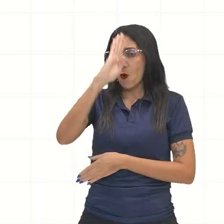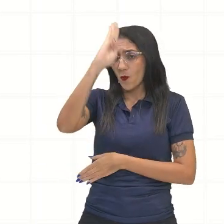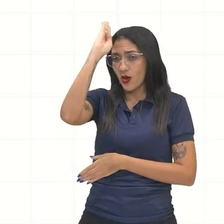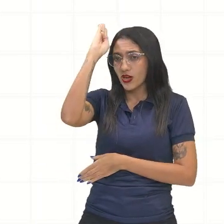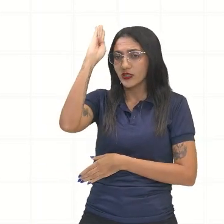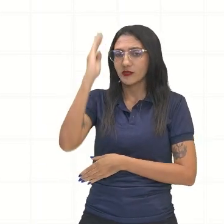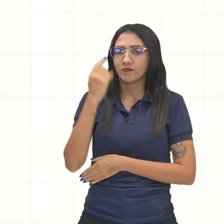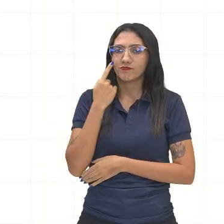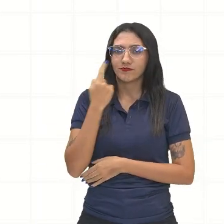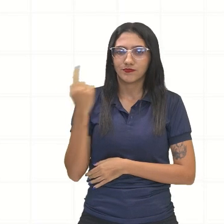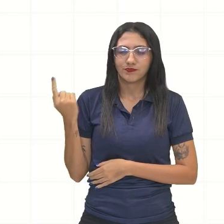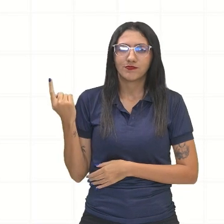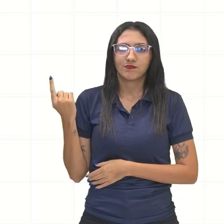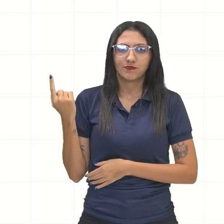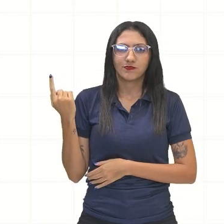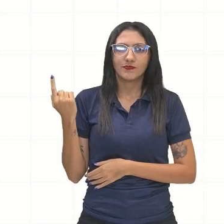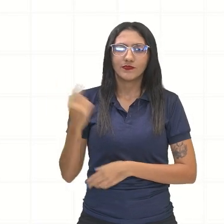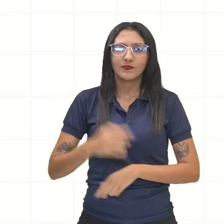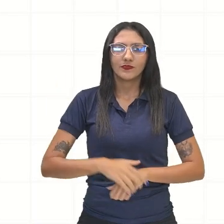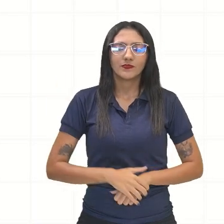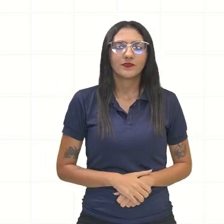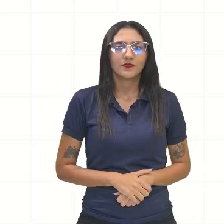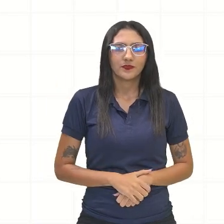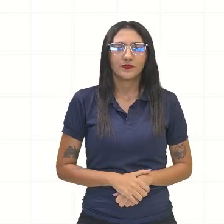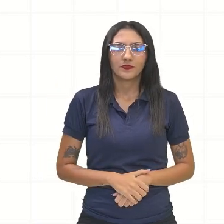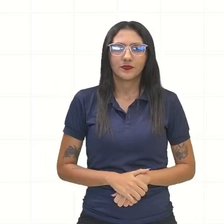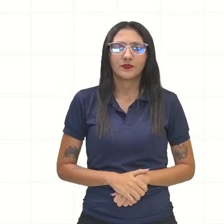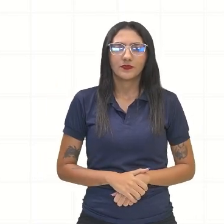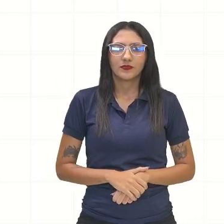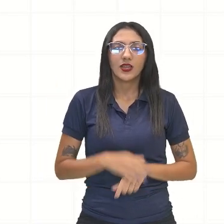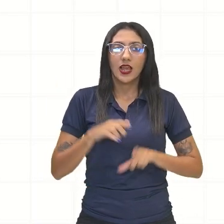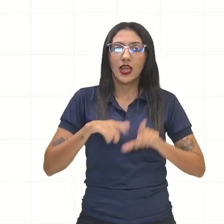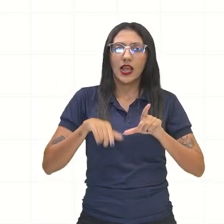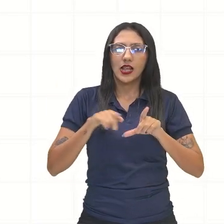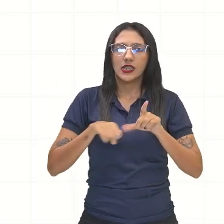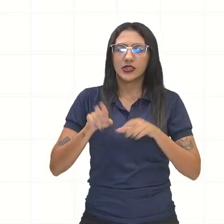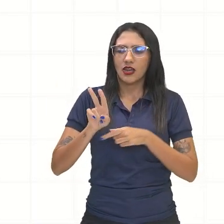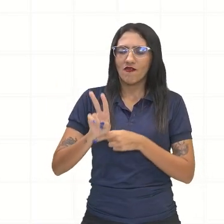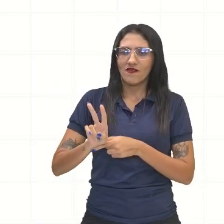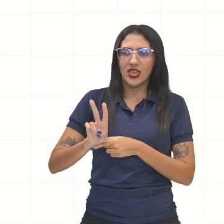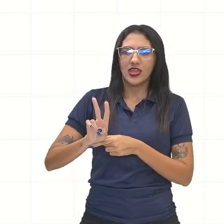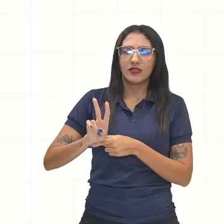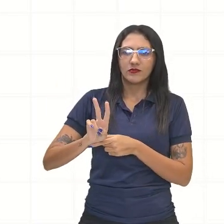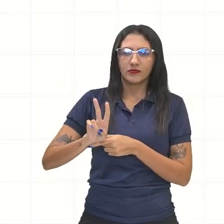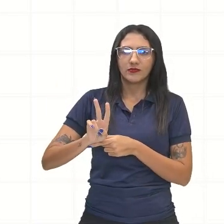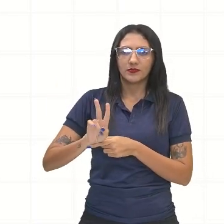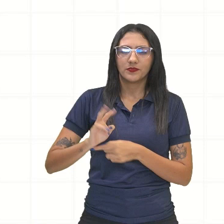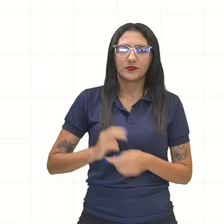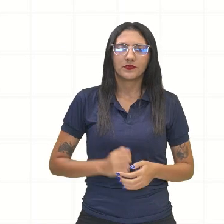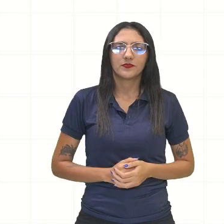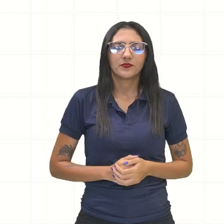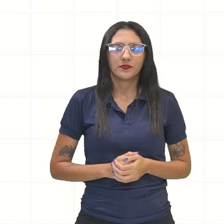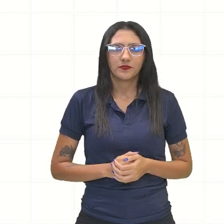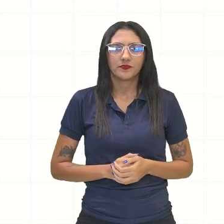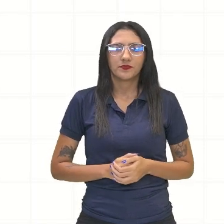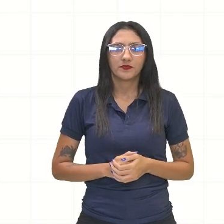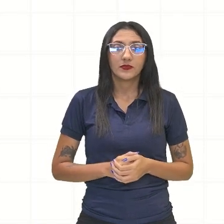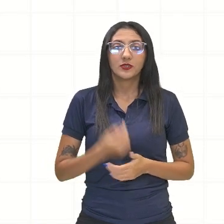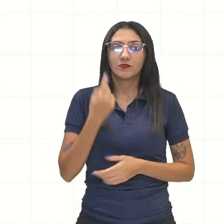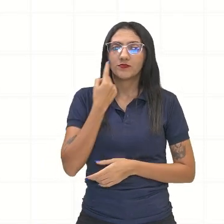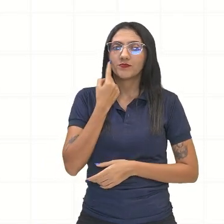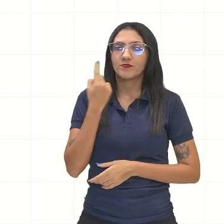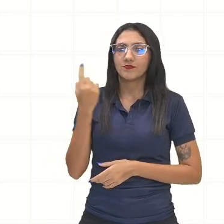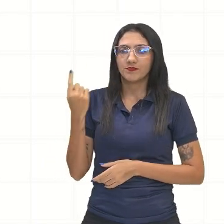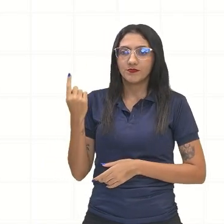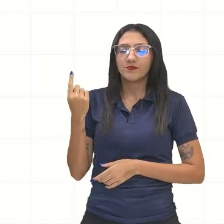Então, por isso, século 5, tá? Então, quando terminar em 00, tá aqui 700, elimino os 2 zeros,